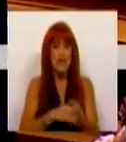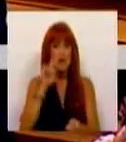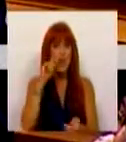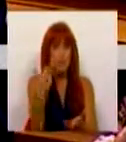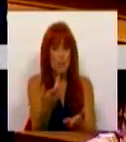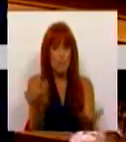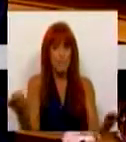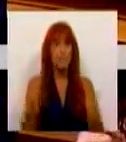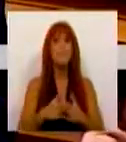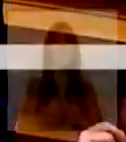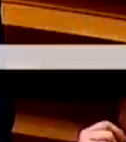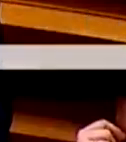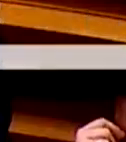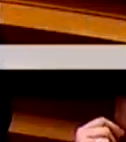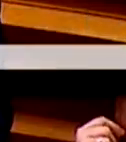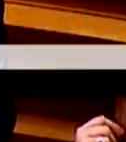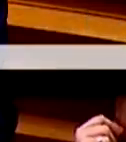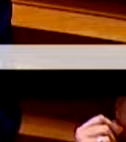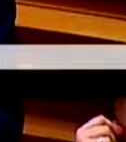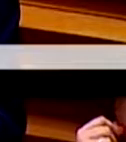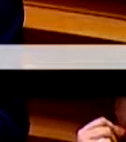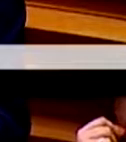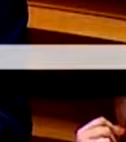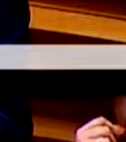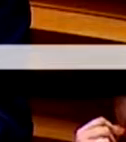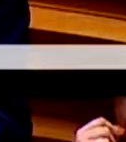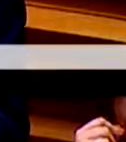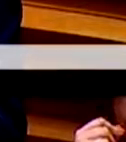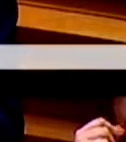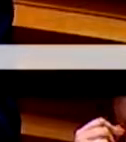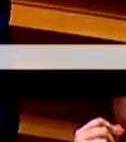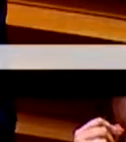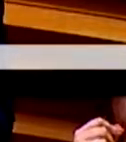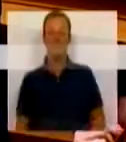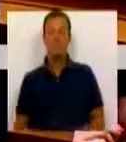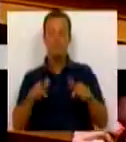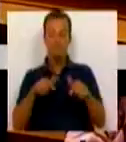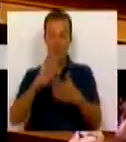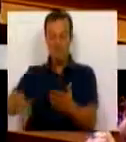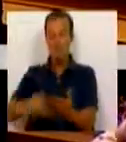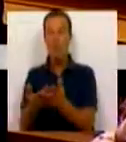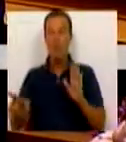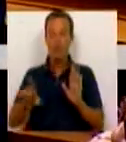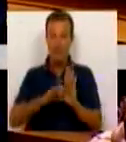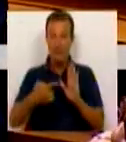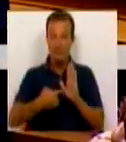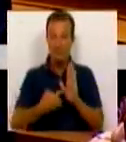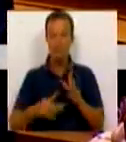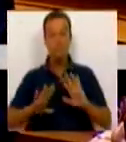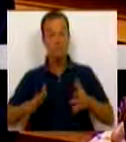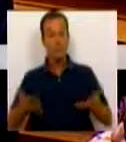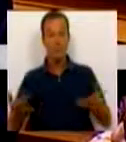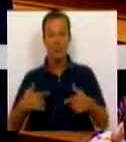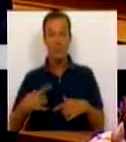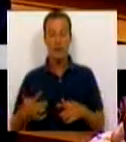segurança. Num domínio tão sensível como é a segurança de pessoas e bens, esta proposta de lei merece,